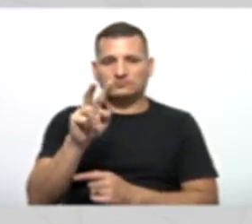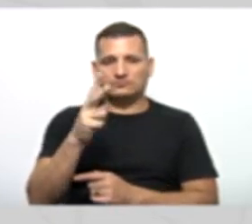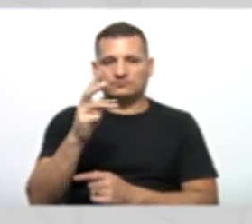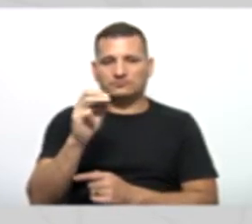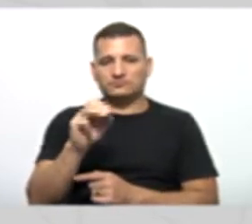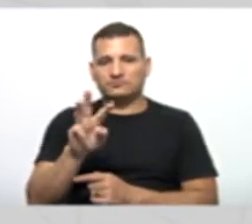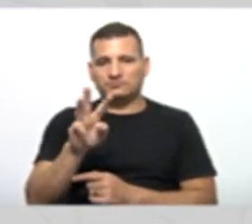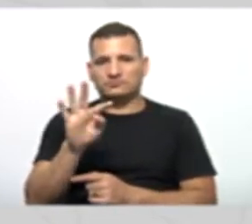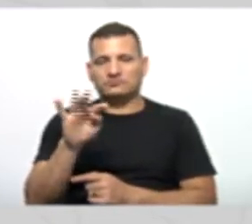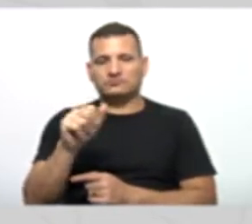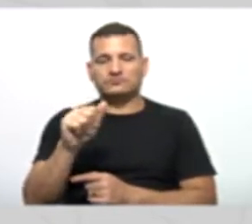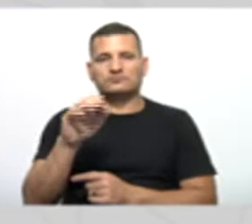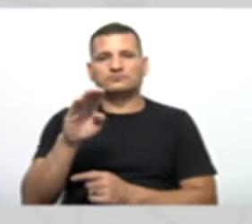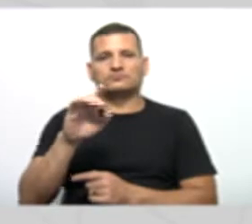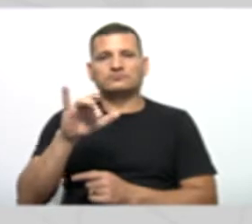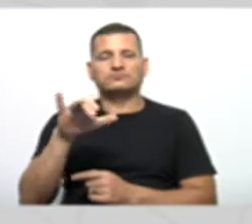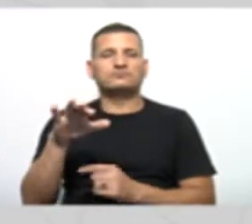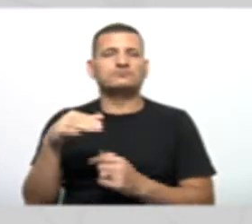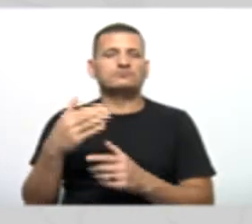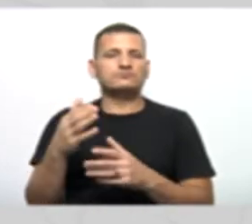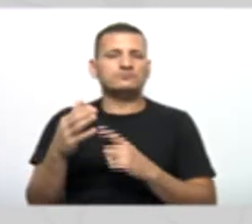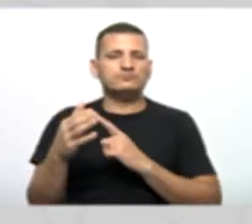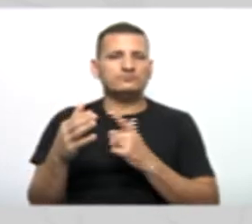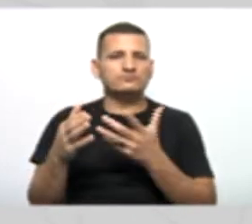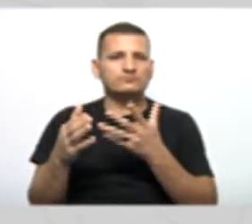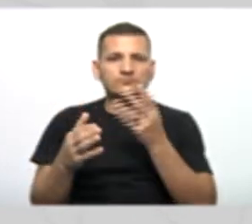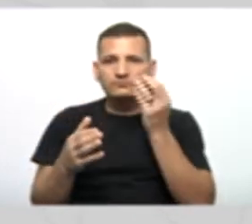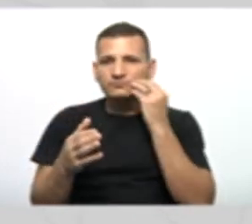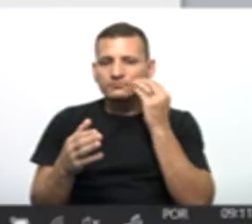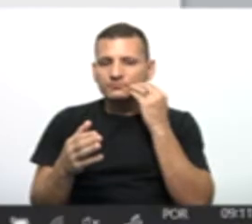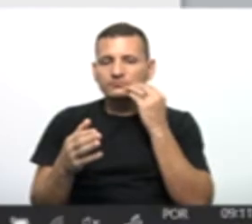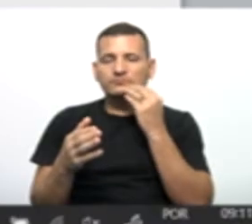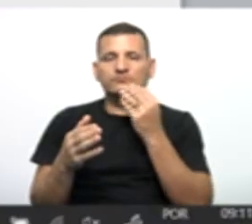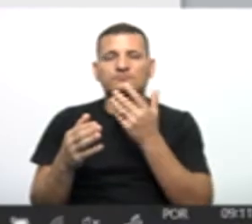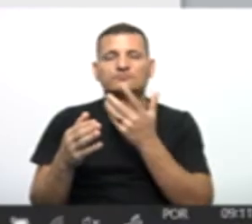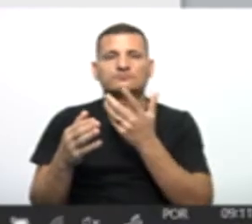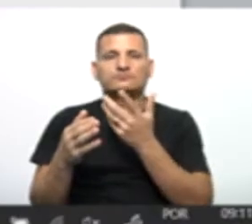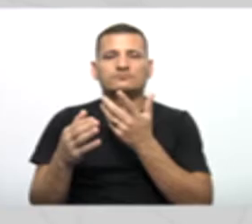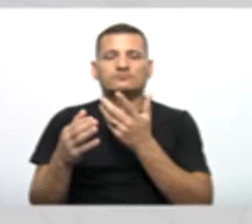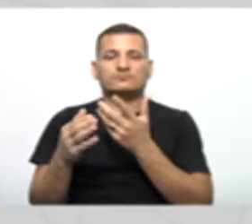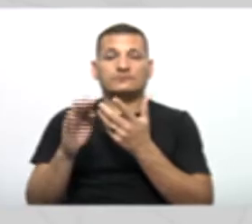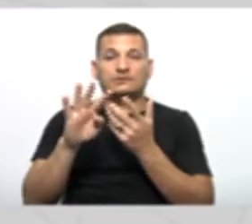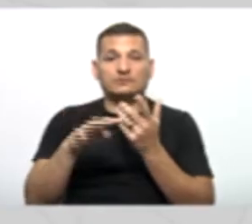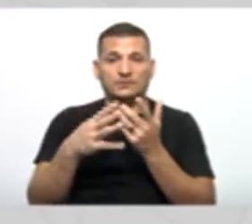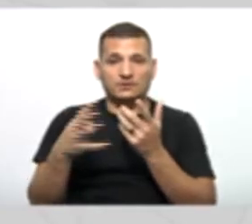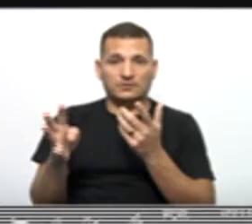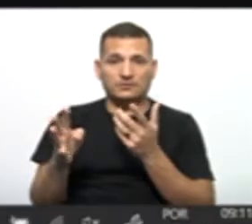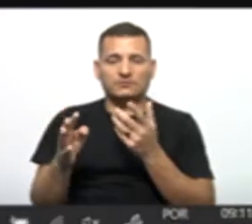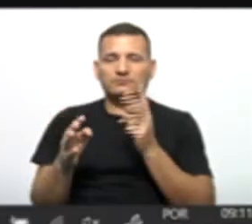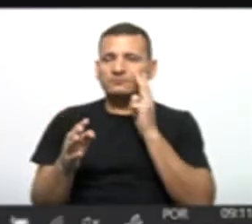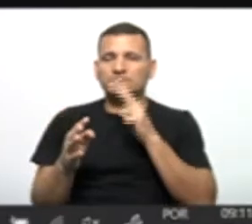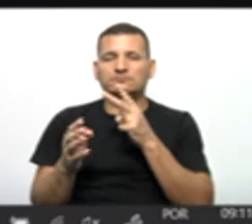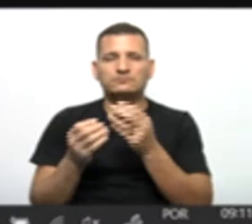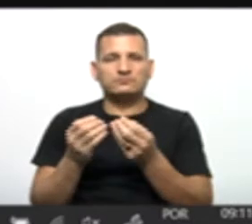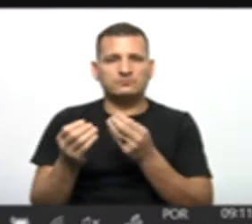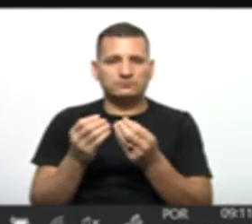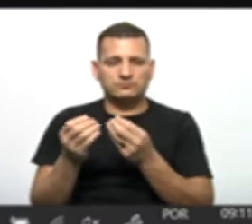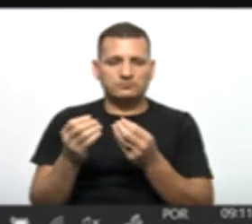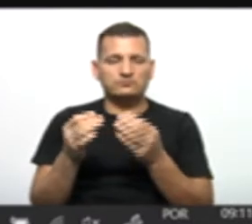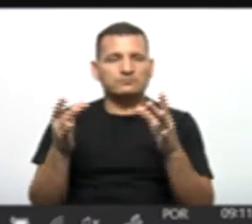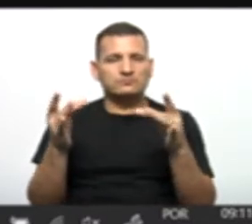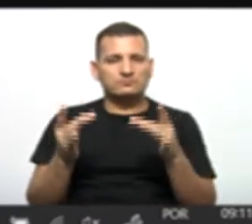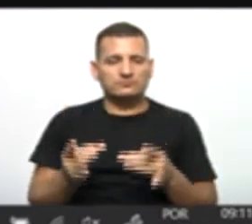ver os detalhes de uma tabela. Eu criei a tabela, consigo ver aqui no nosso banco de dados que as tabelas